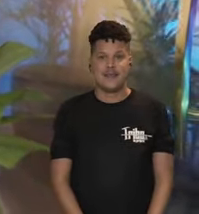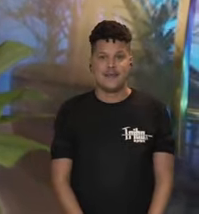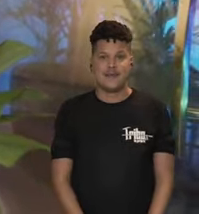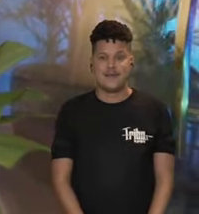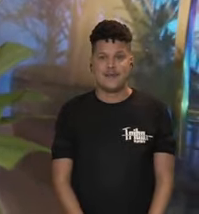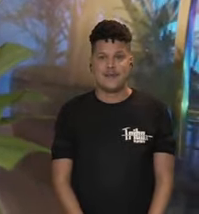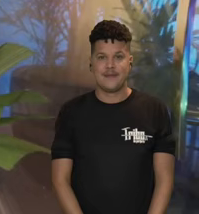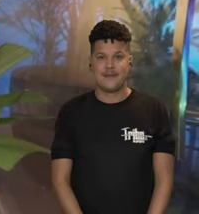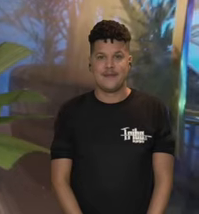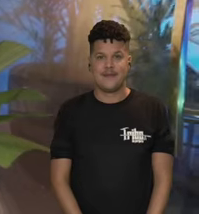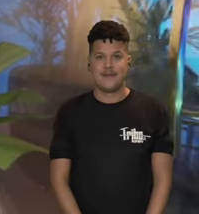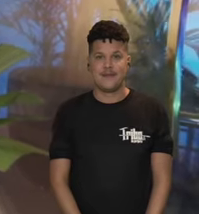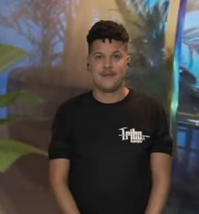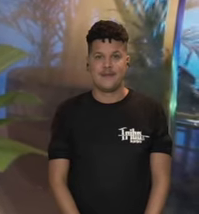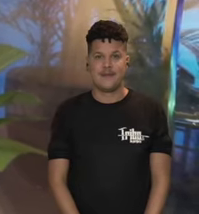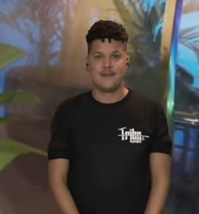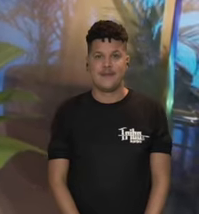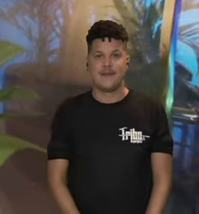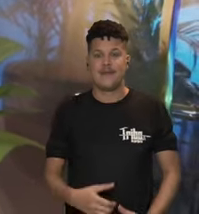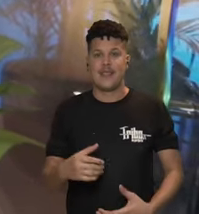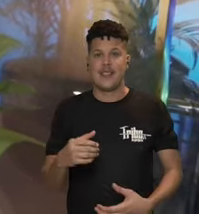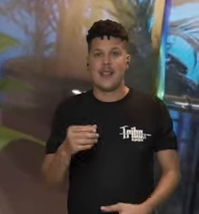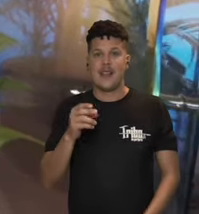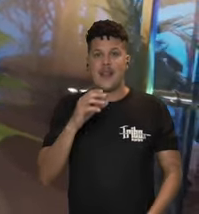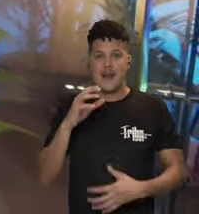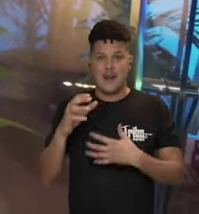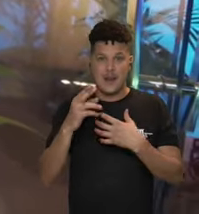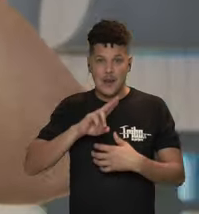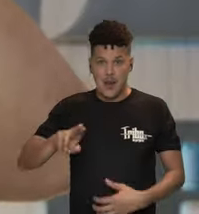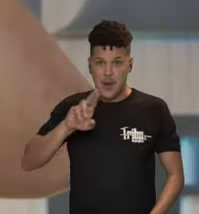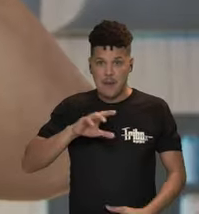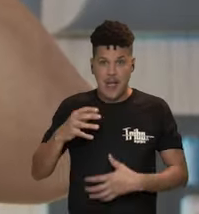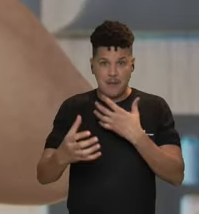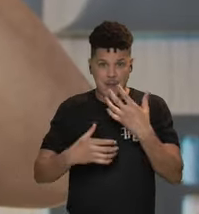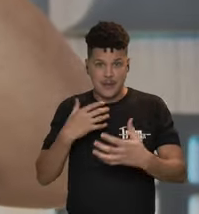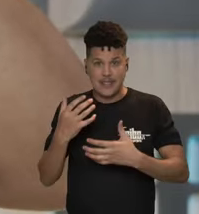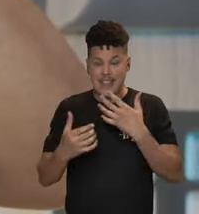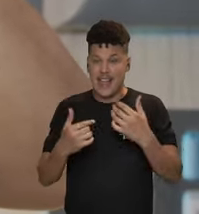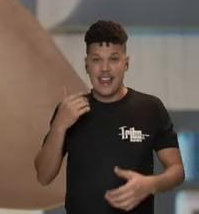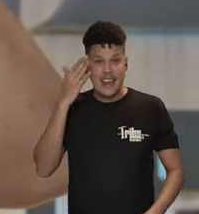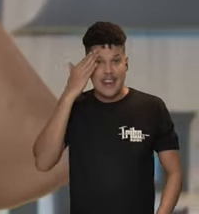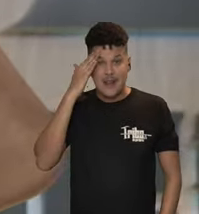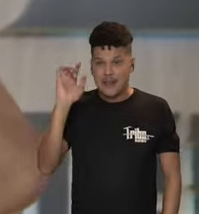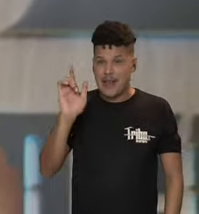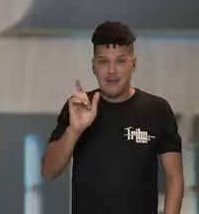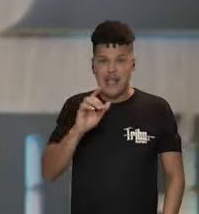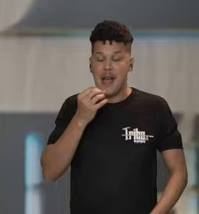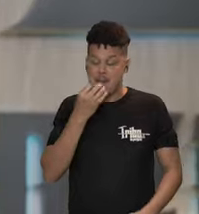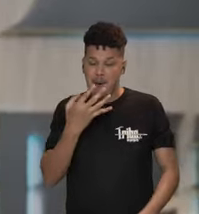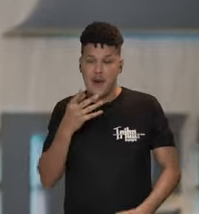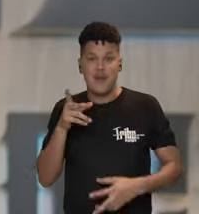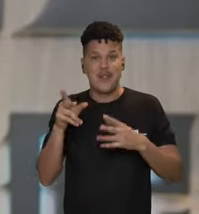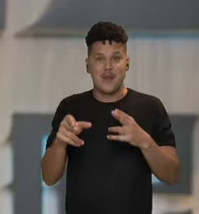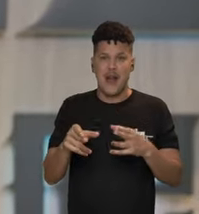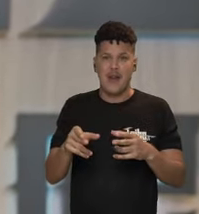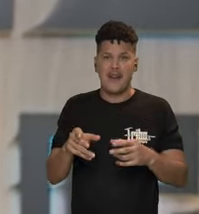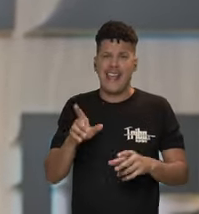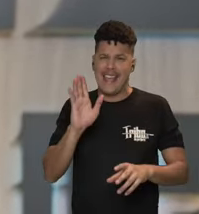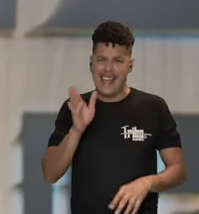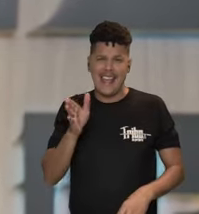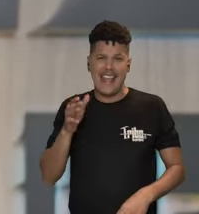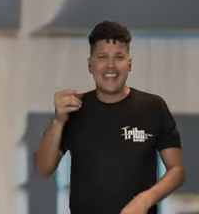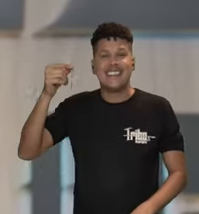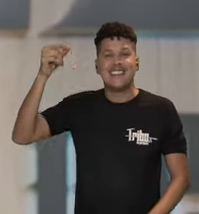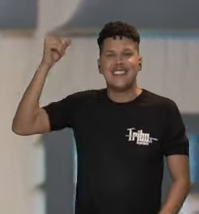É isso. E assim, o nome da música eu não sabia que era tão bom assim. É uma música antiga pra caralho. Antiga, a gente vai, antiga. Ela vai fazer parte do